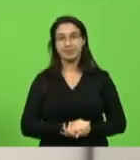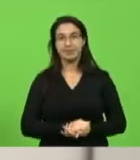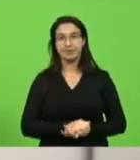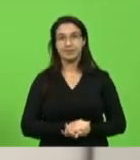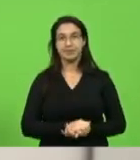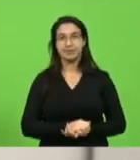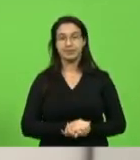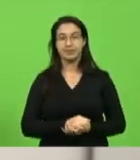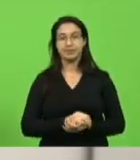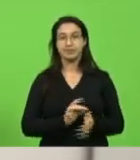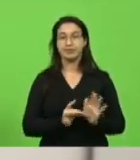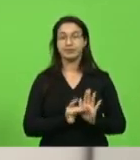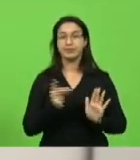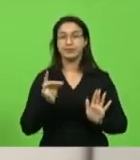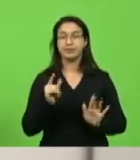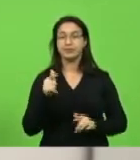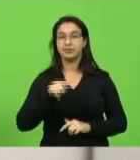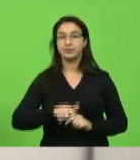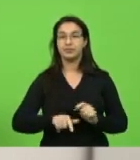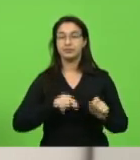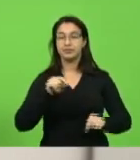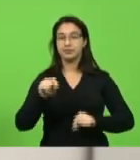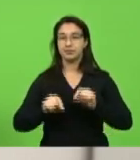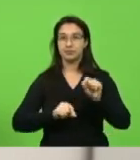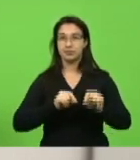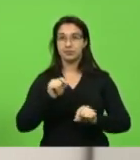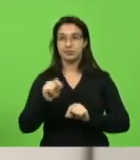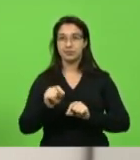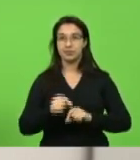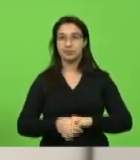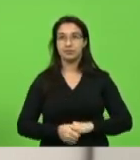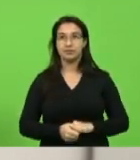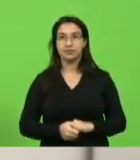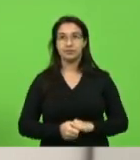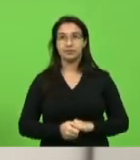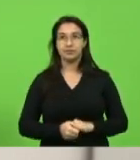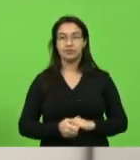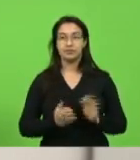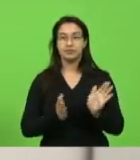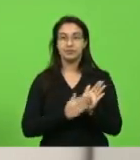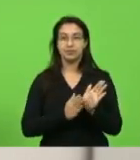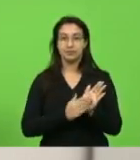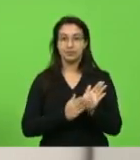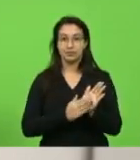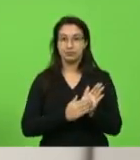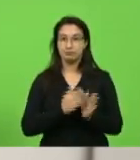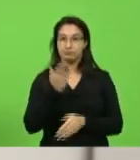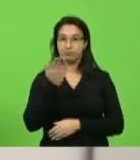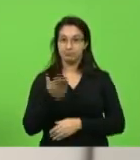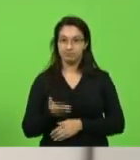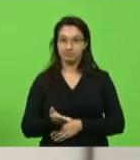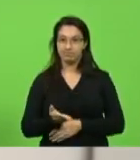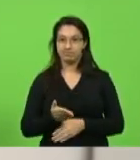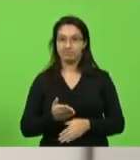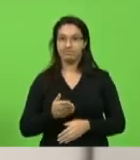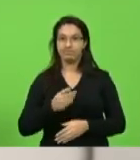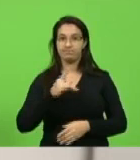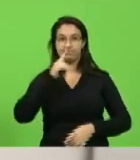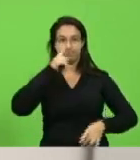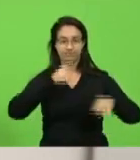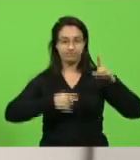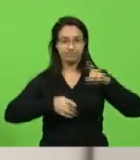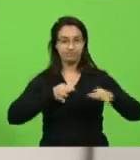Destaco nesse momento, senhor presidente, e assim me permita, parabenizá-lo pela condução